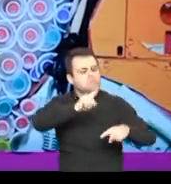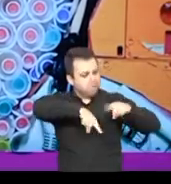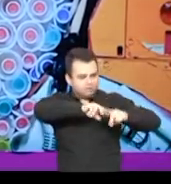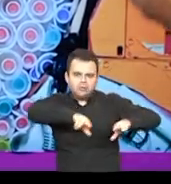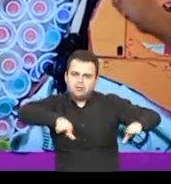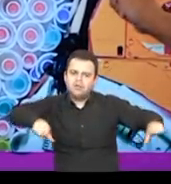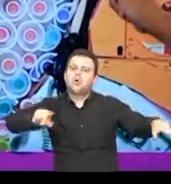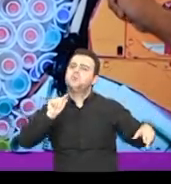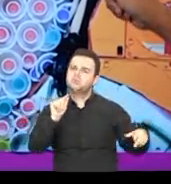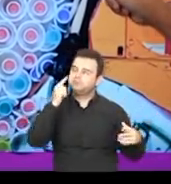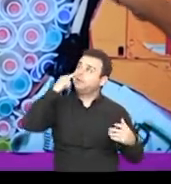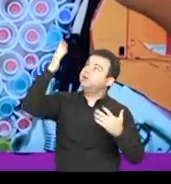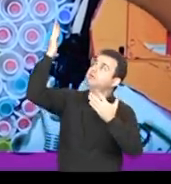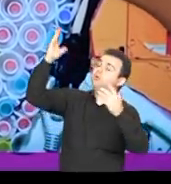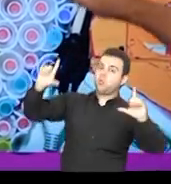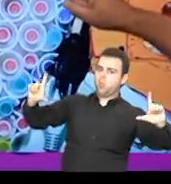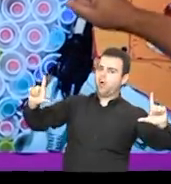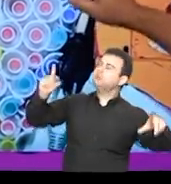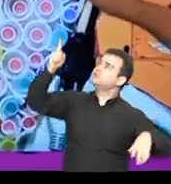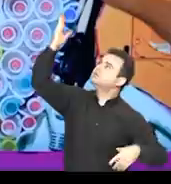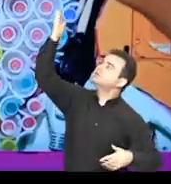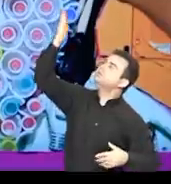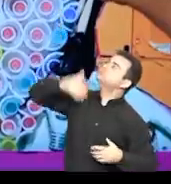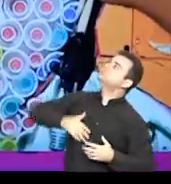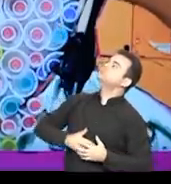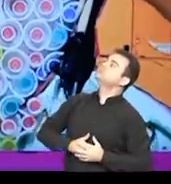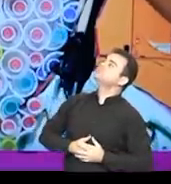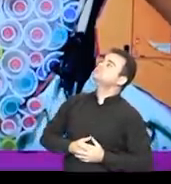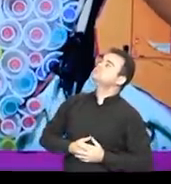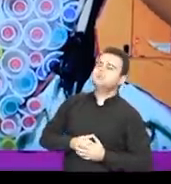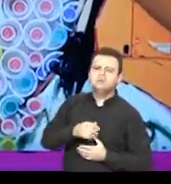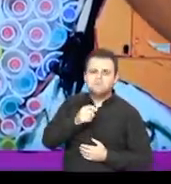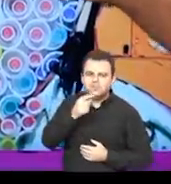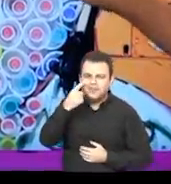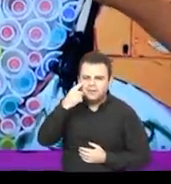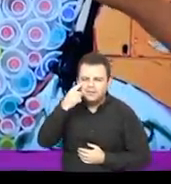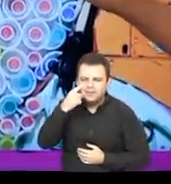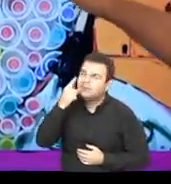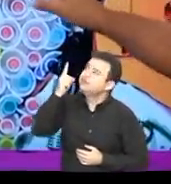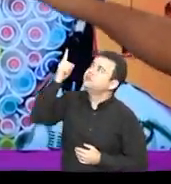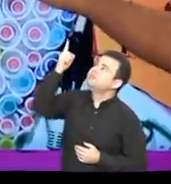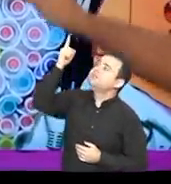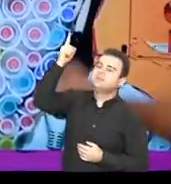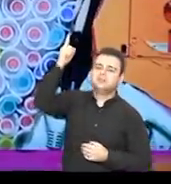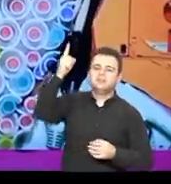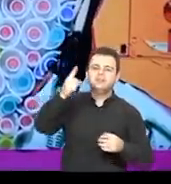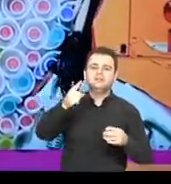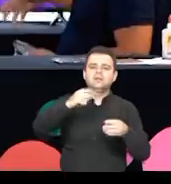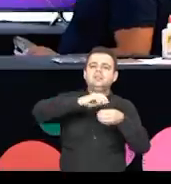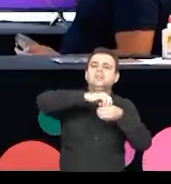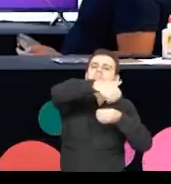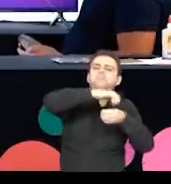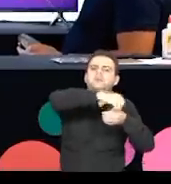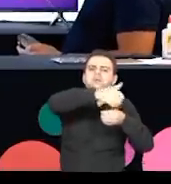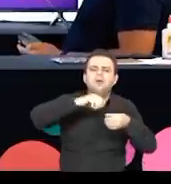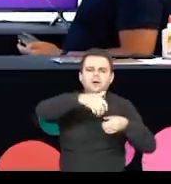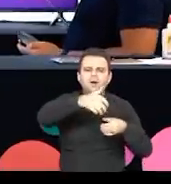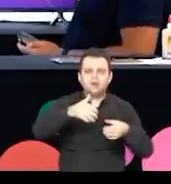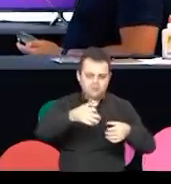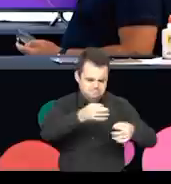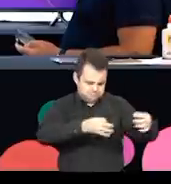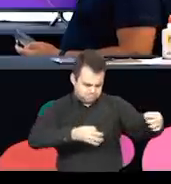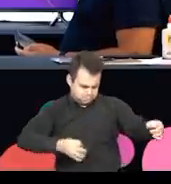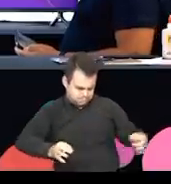ó. Esse quadro aqui, por exemplo, se a gente ver bem de pertinho, nós vamos ver que tem várias tampinhas, uma tampinha dentro da outra. Ele utilizou aqui,